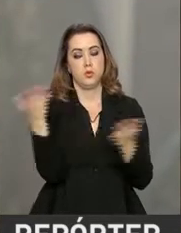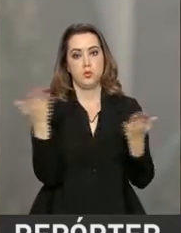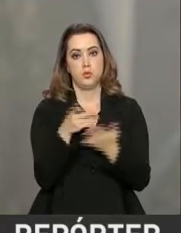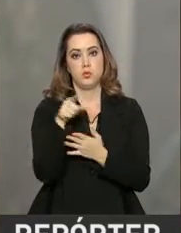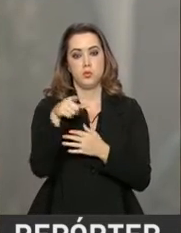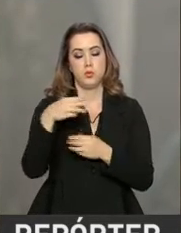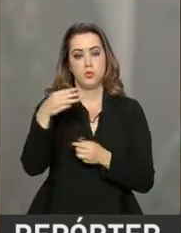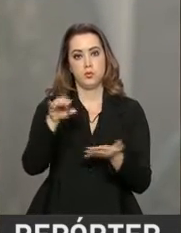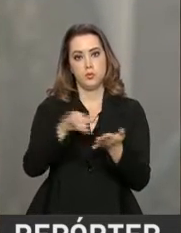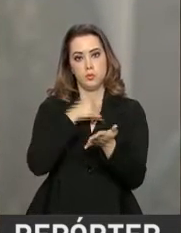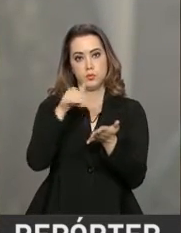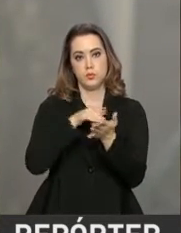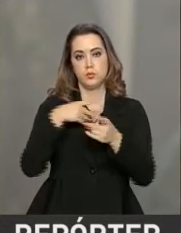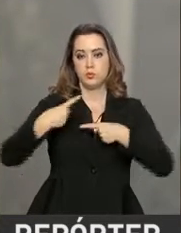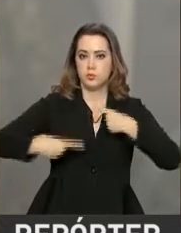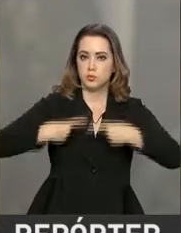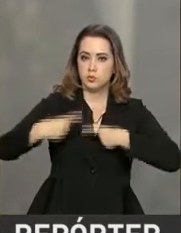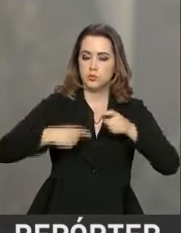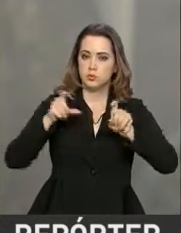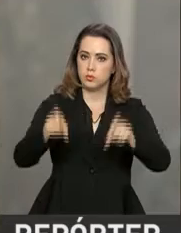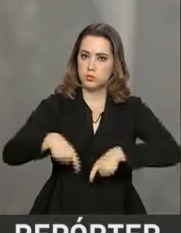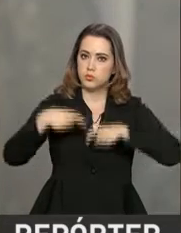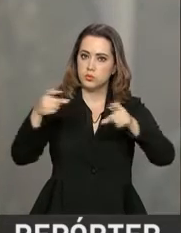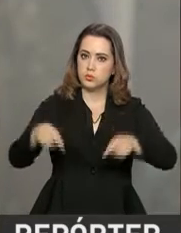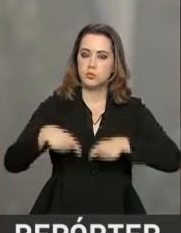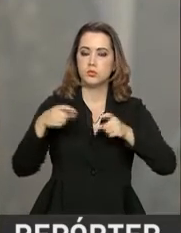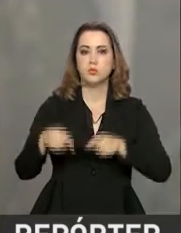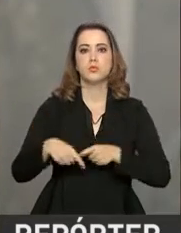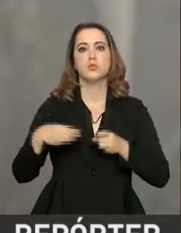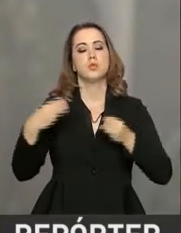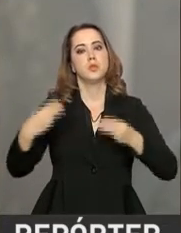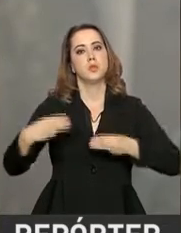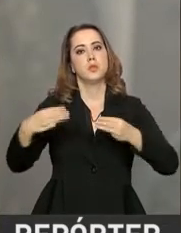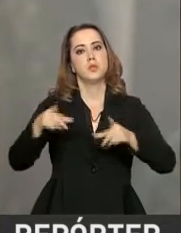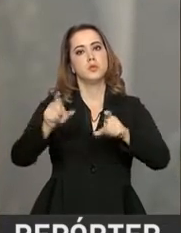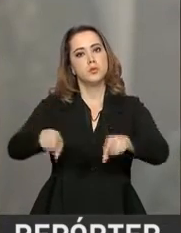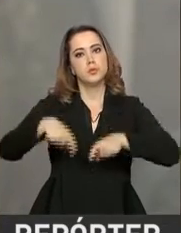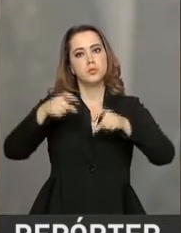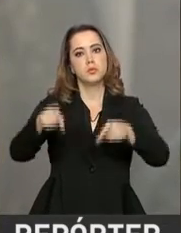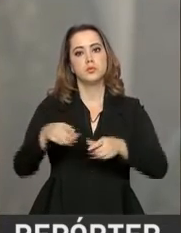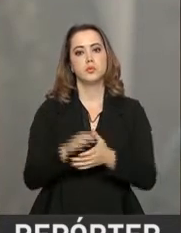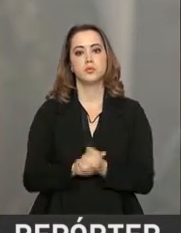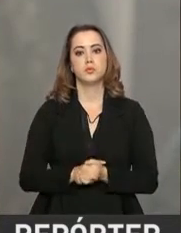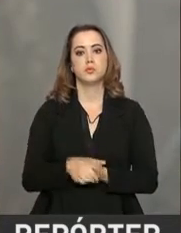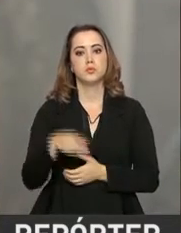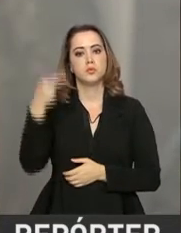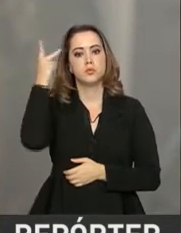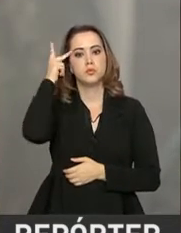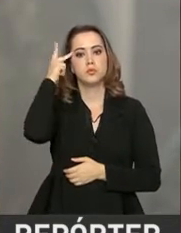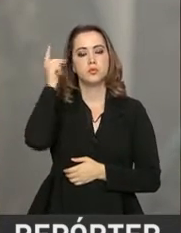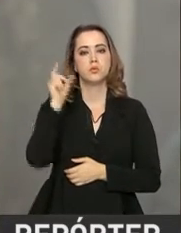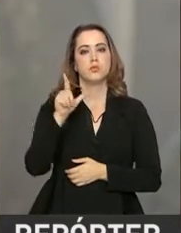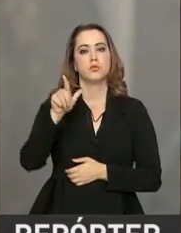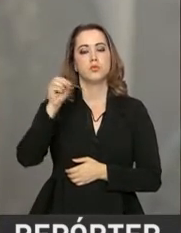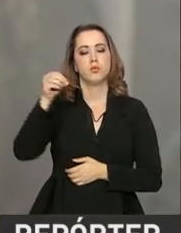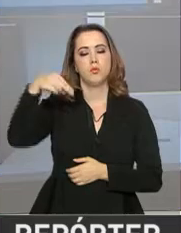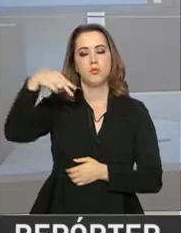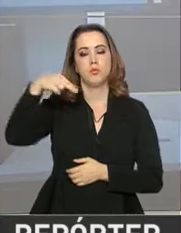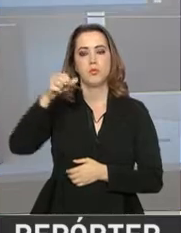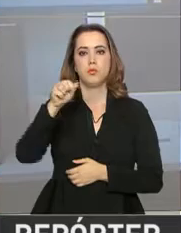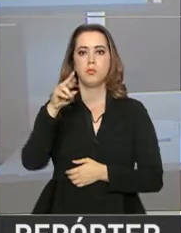da Secretaria de Política Agrícola, do Ministério da Agricultura, Pecuária e Abastecimento. De São Paulo, Leonardo